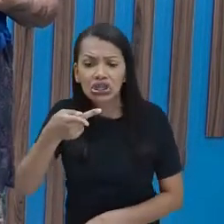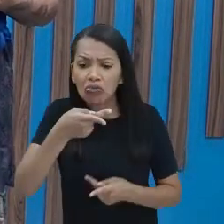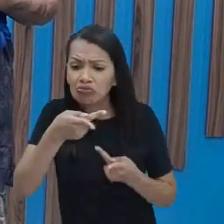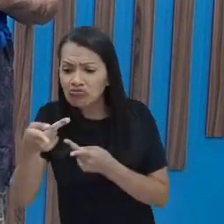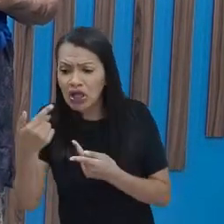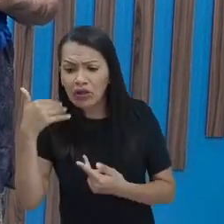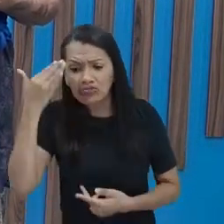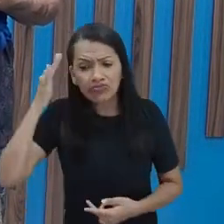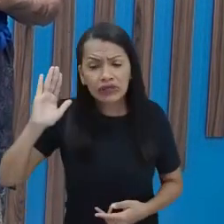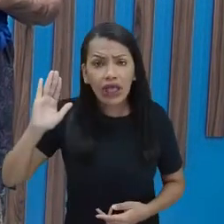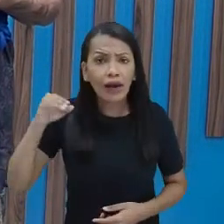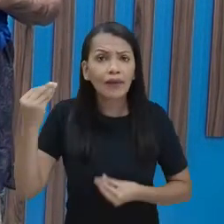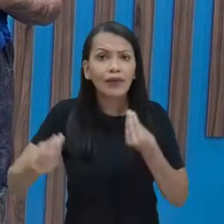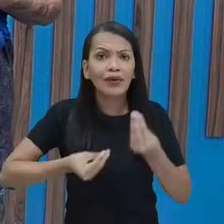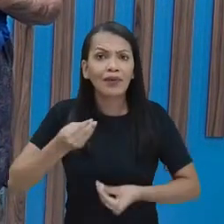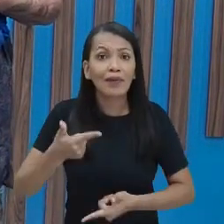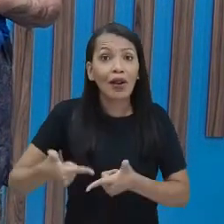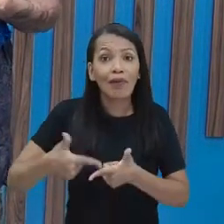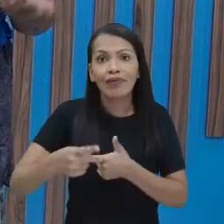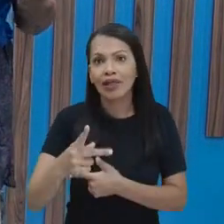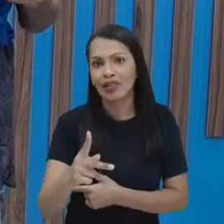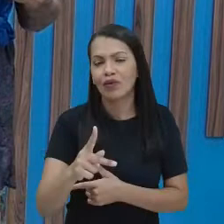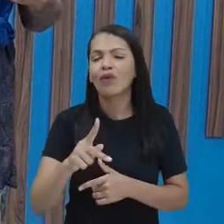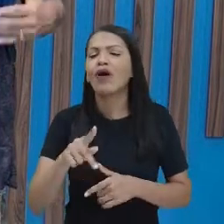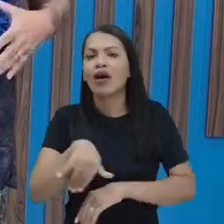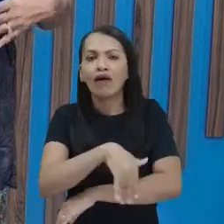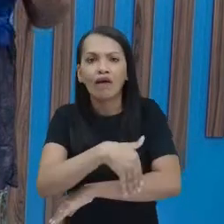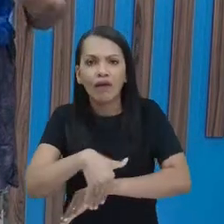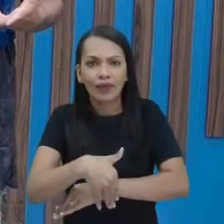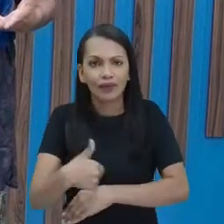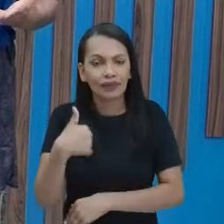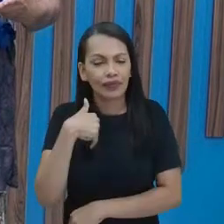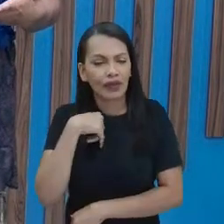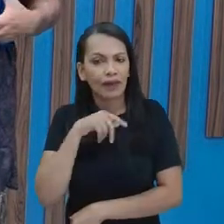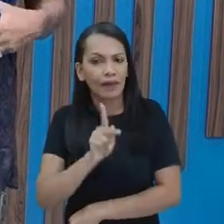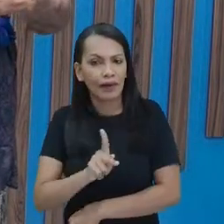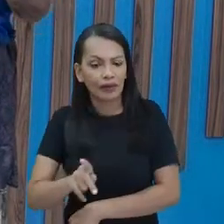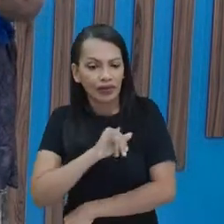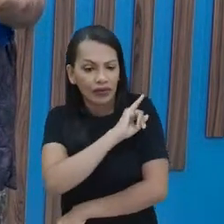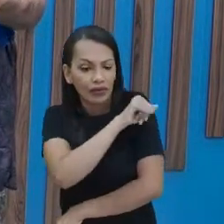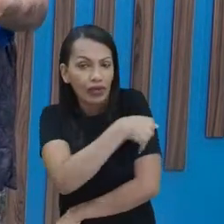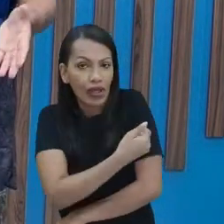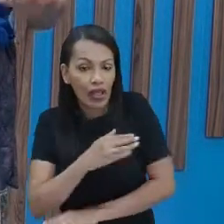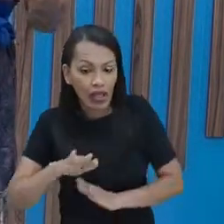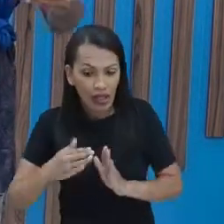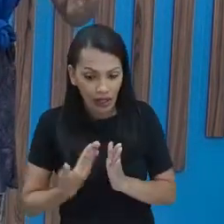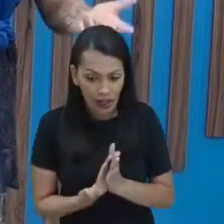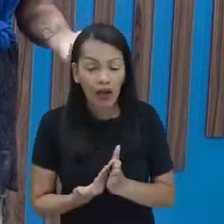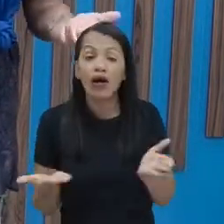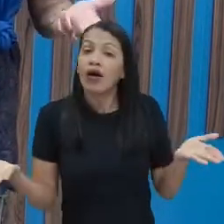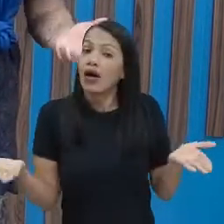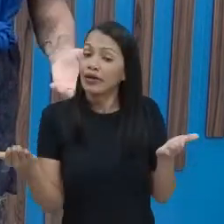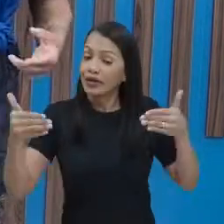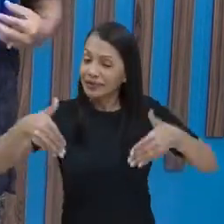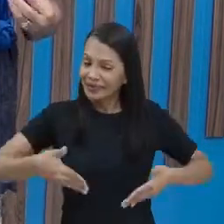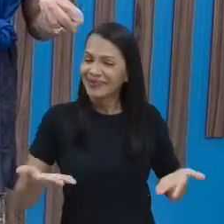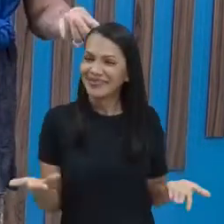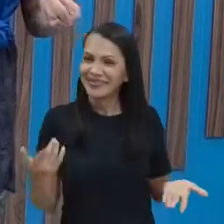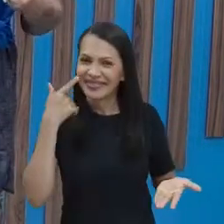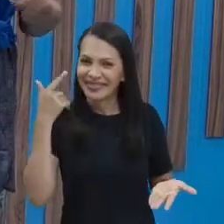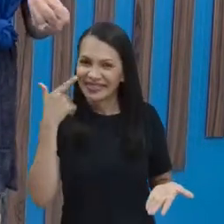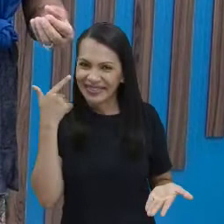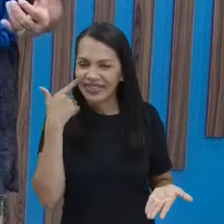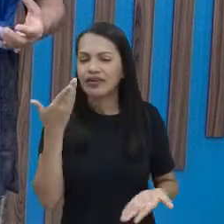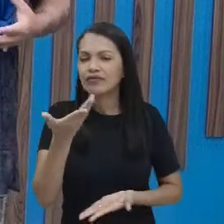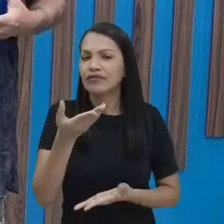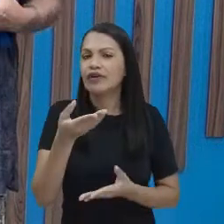lhe representar? Quando eu era professora de educação de jovens e adultos, na escola, né, que eu sou aqui, né, desse